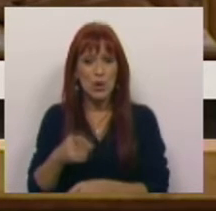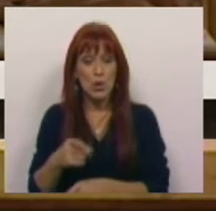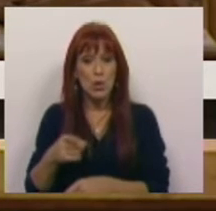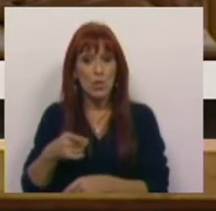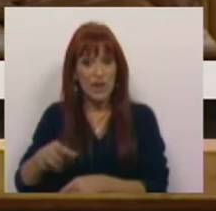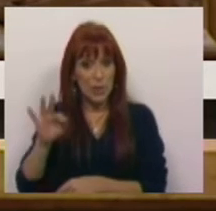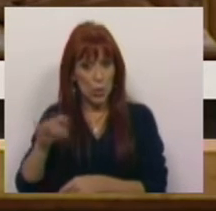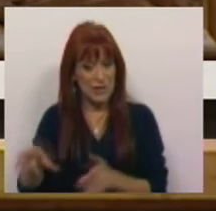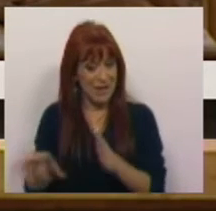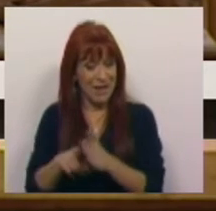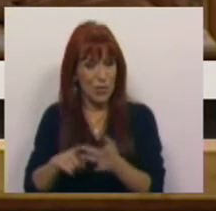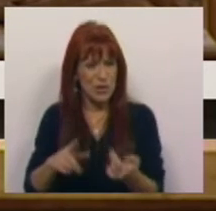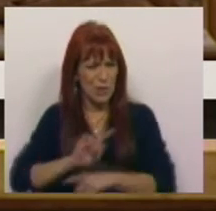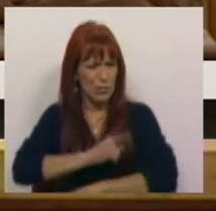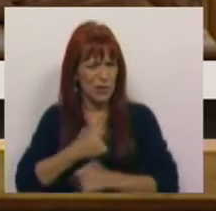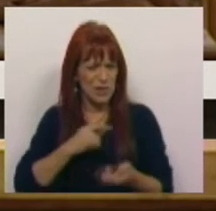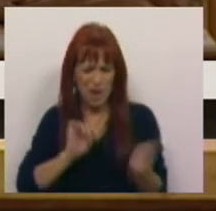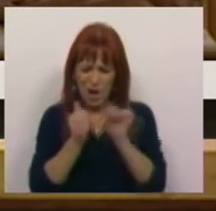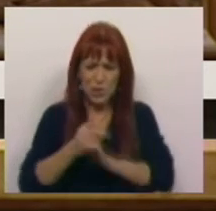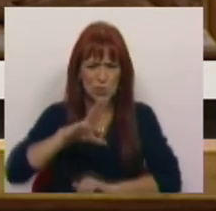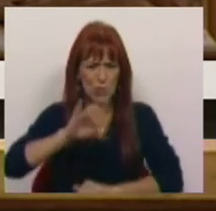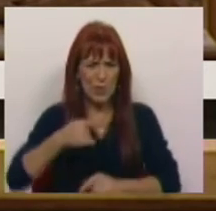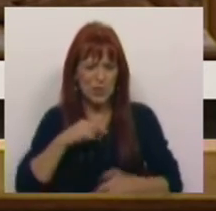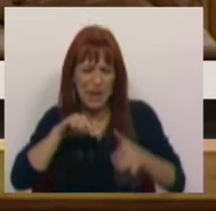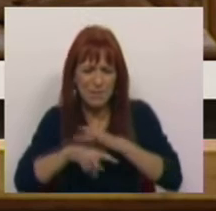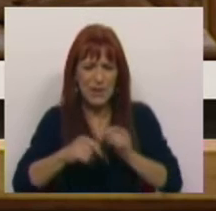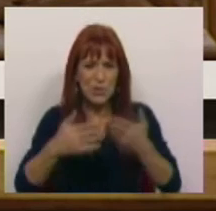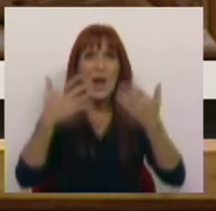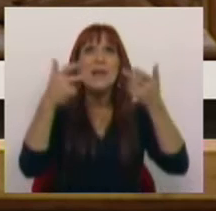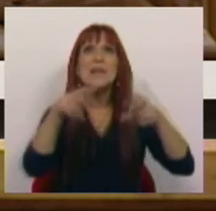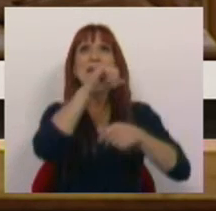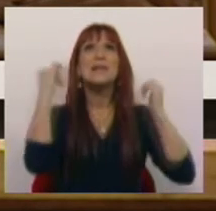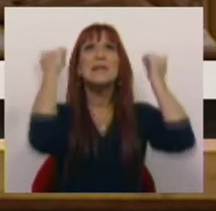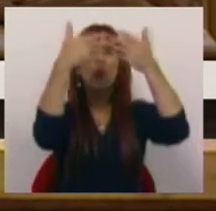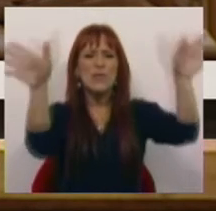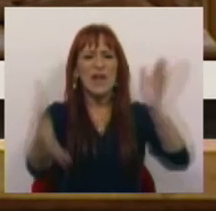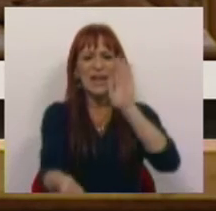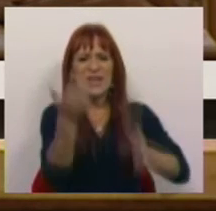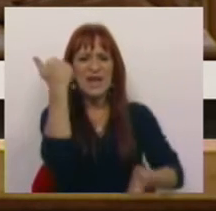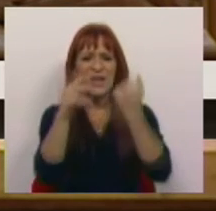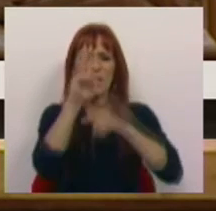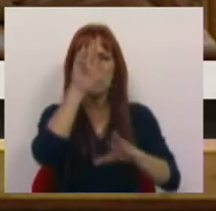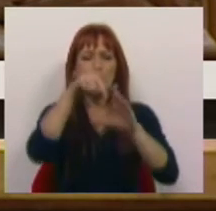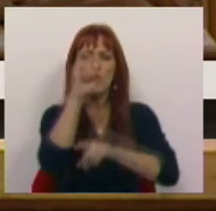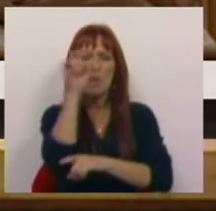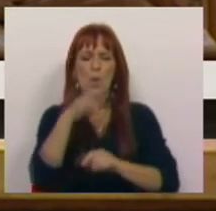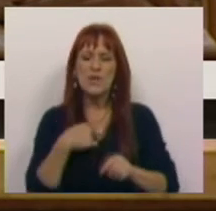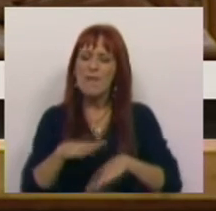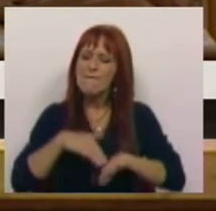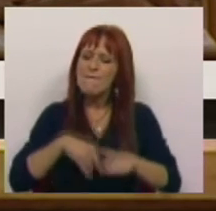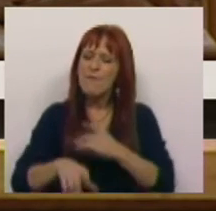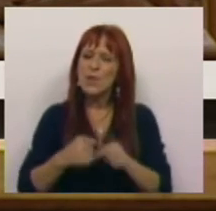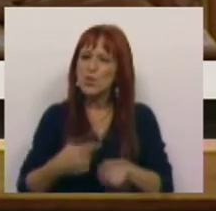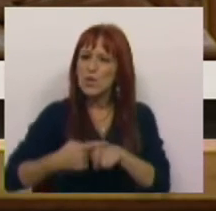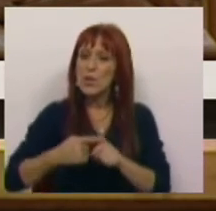1994. É uma lei com o potencial de transformar o país numa mina a céu aberto para a extração de petróleo e gás, uma lei feita à medida